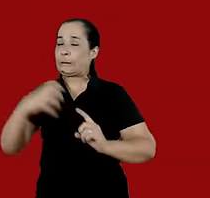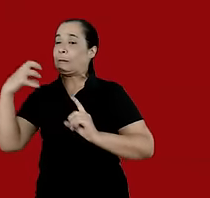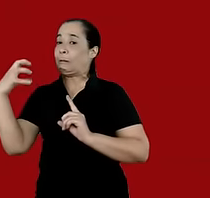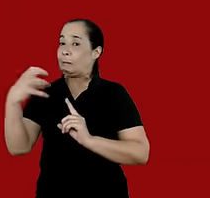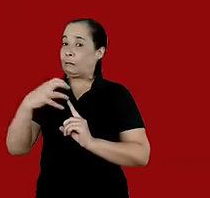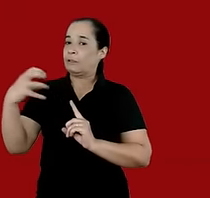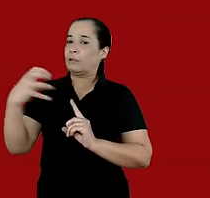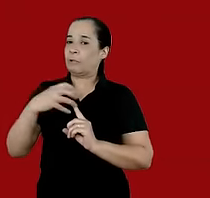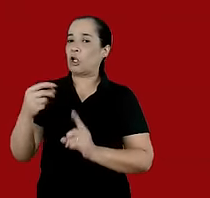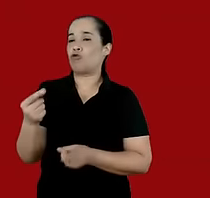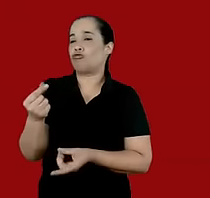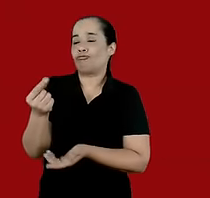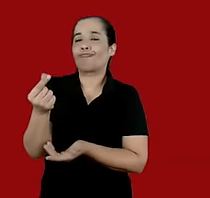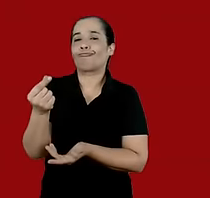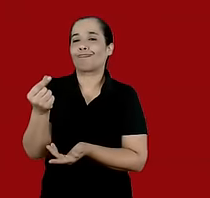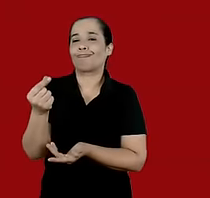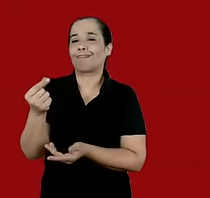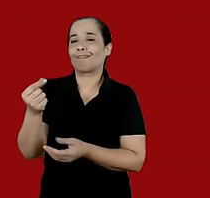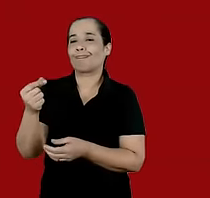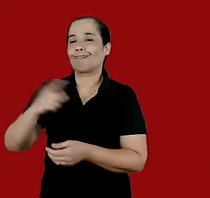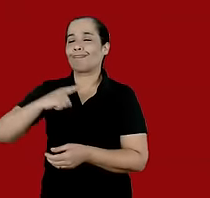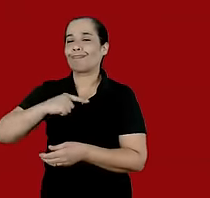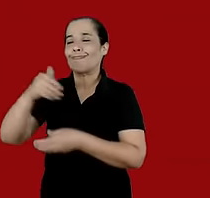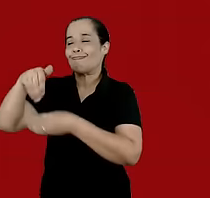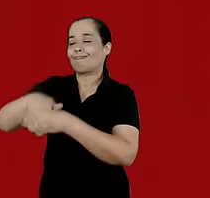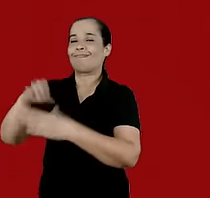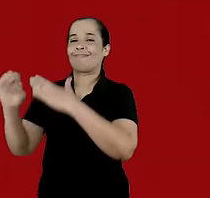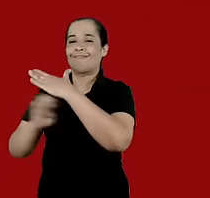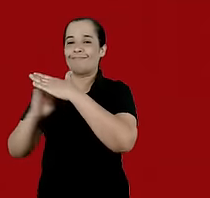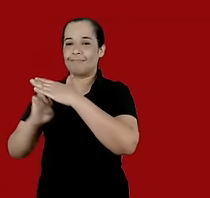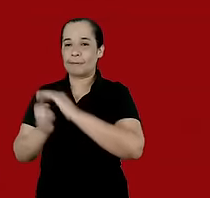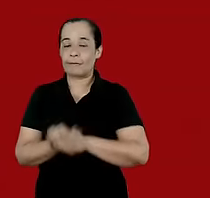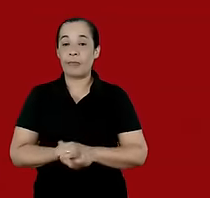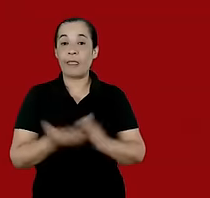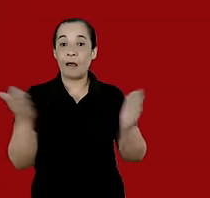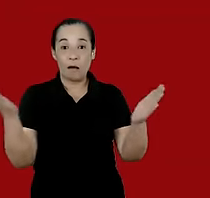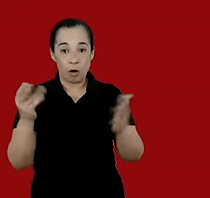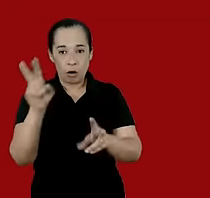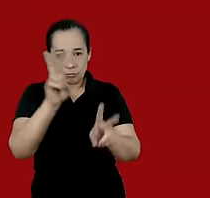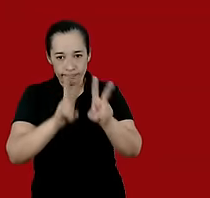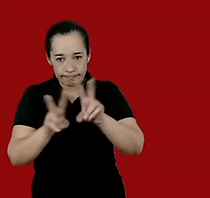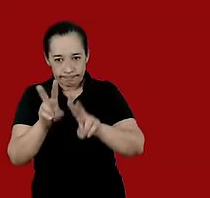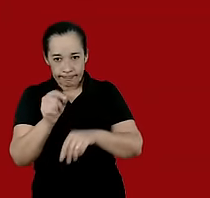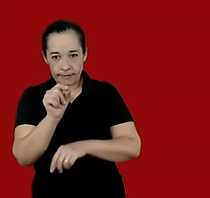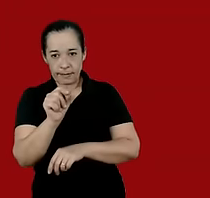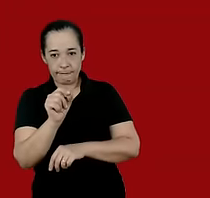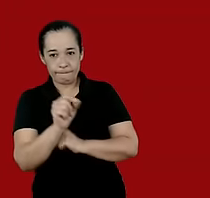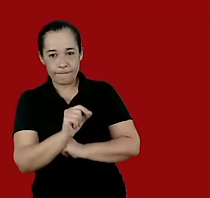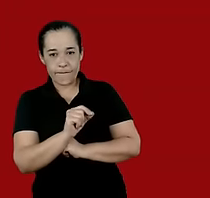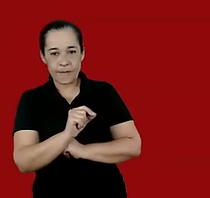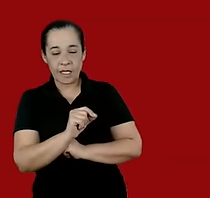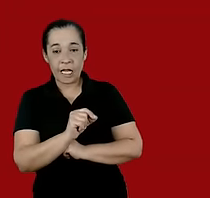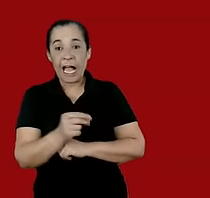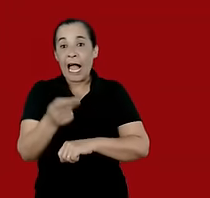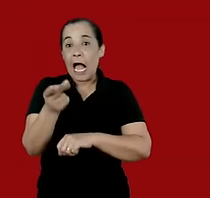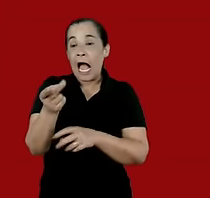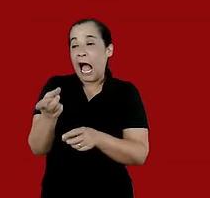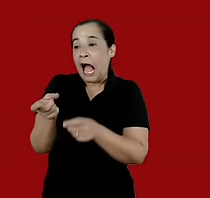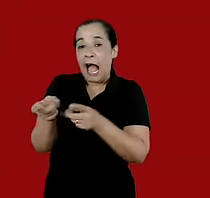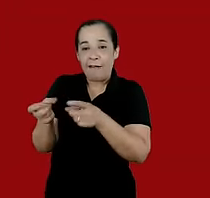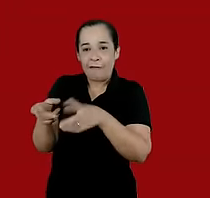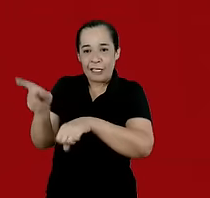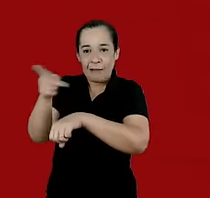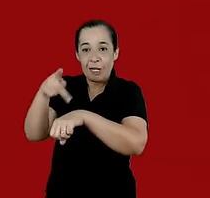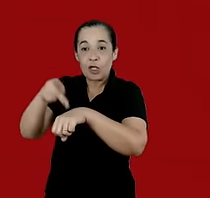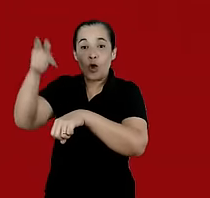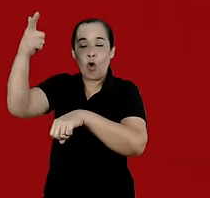gera nas empresas eh aqui a gente olha um pouco eh a parte de importação e exportação Claro a China tem